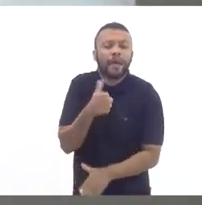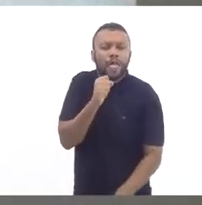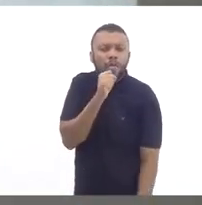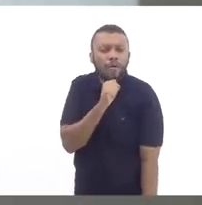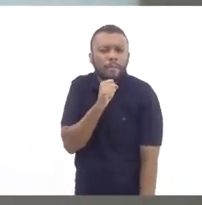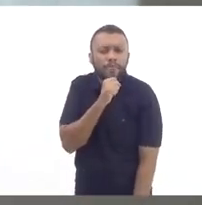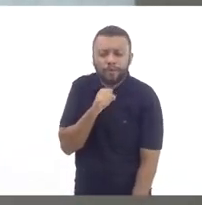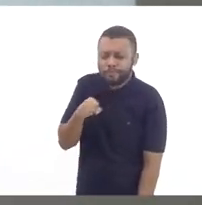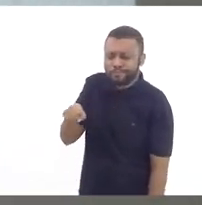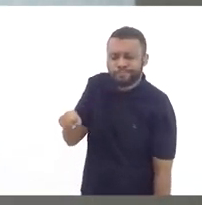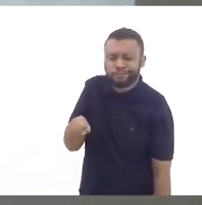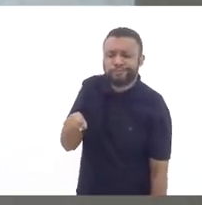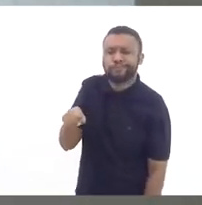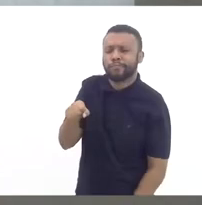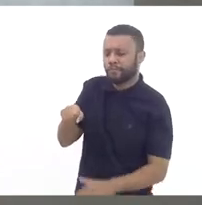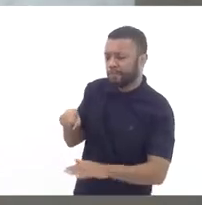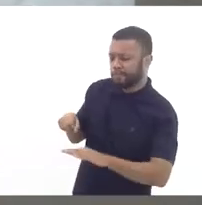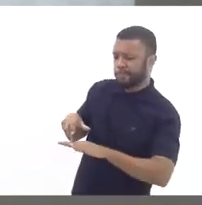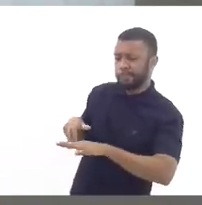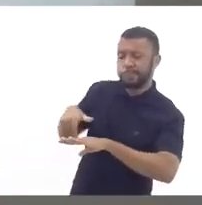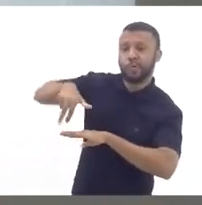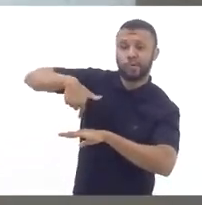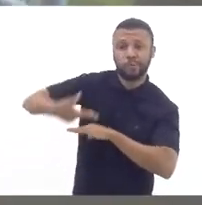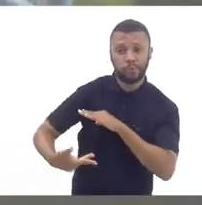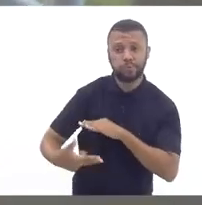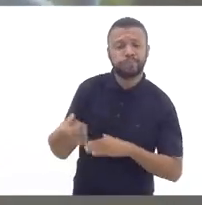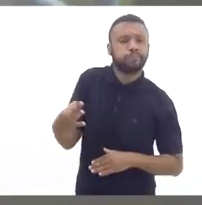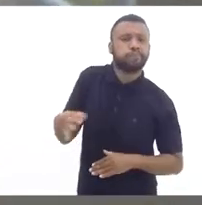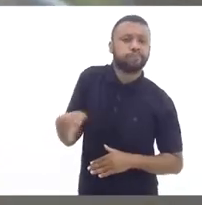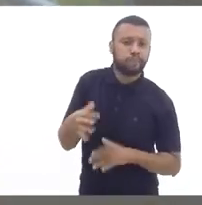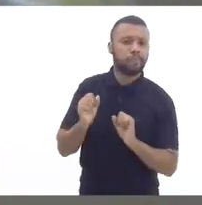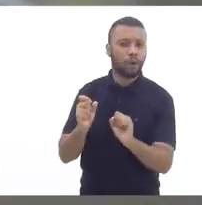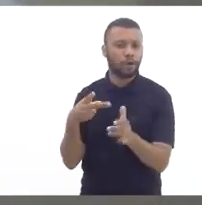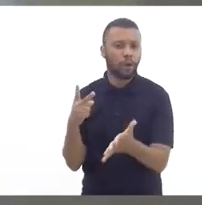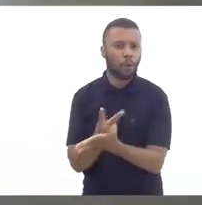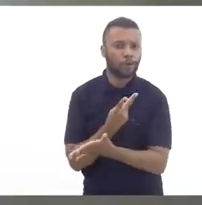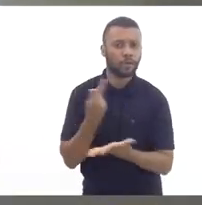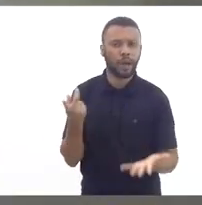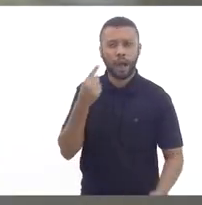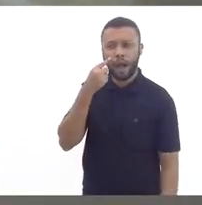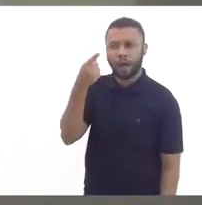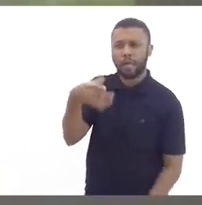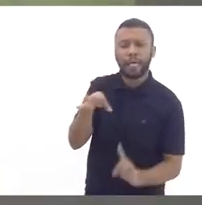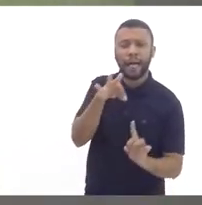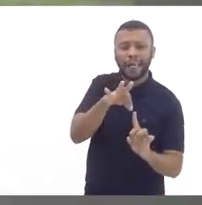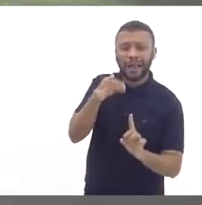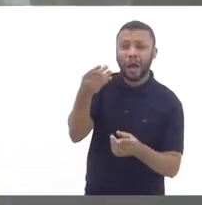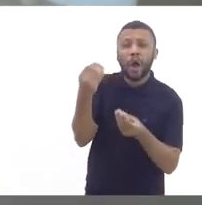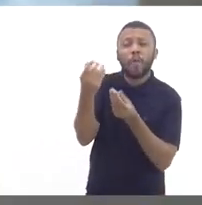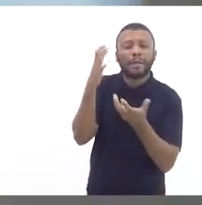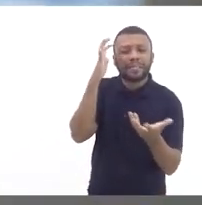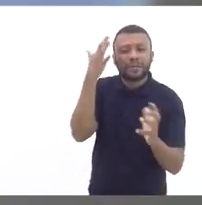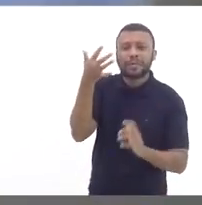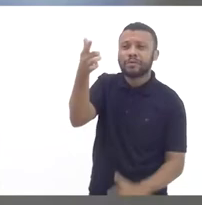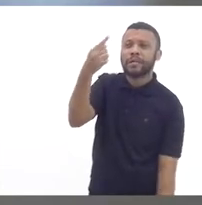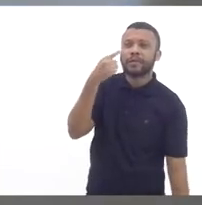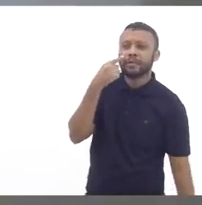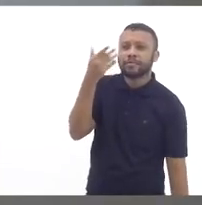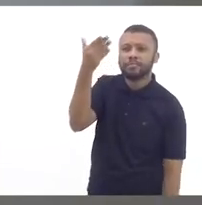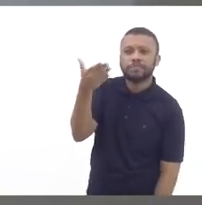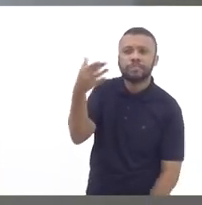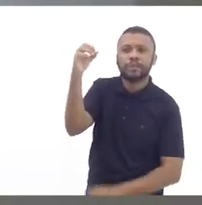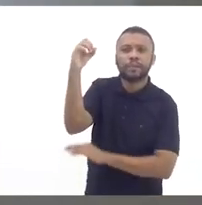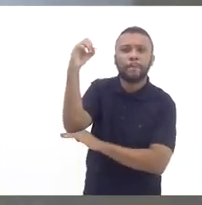machucar, muito perigoso. Olha só, Fernando, olha a estação dessas luminárias aqui, olha só. Olha lá, nenhuma